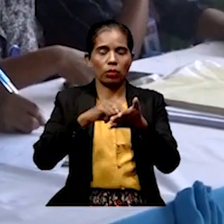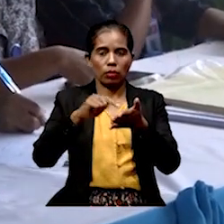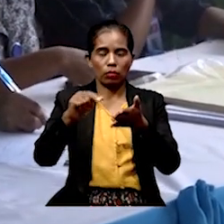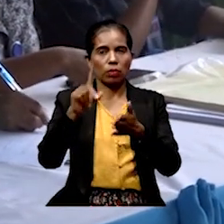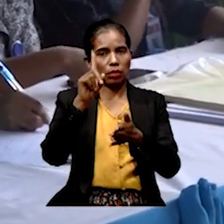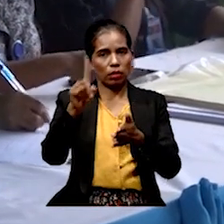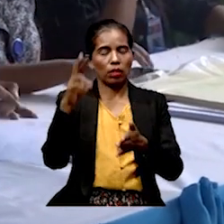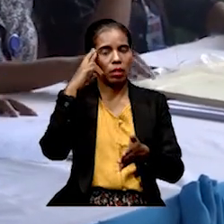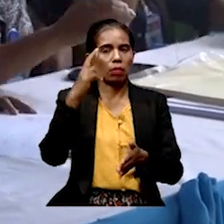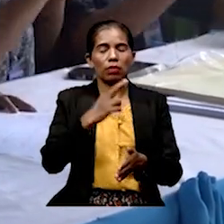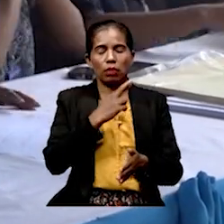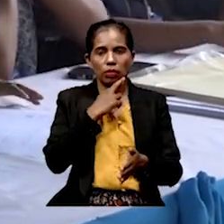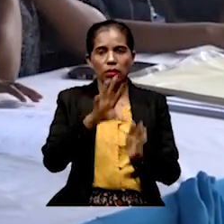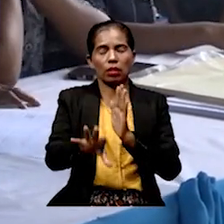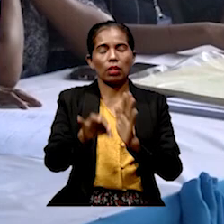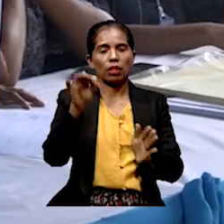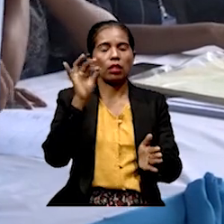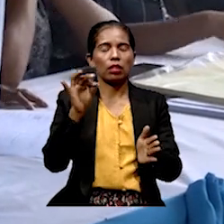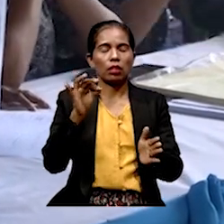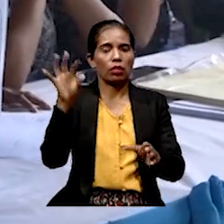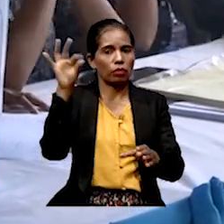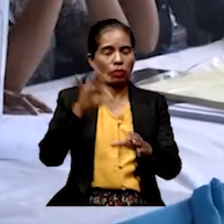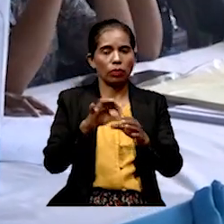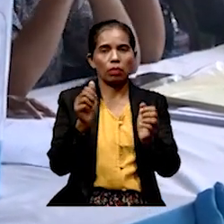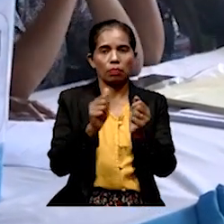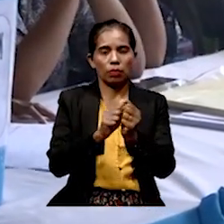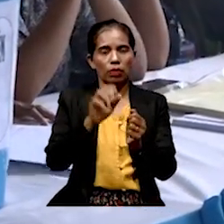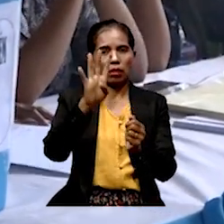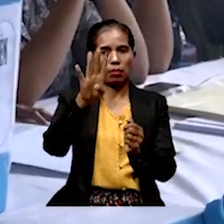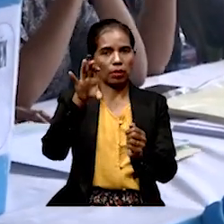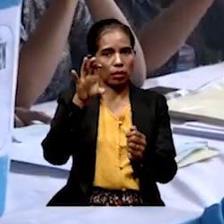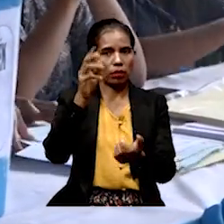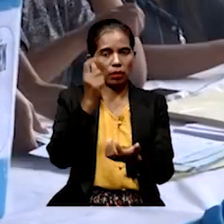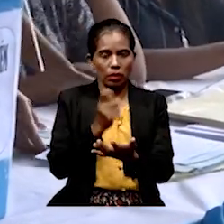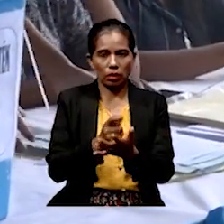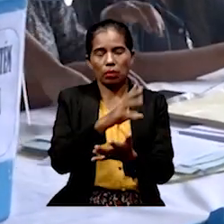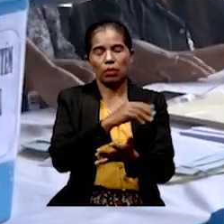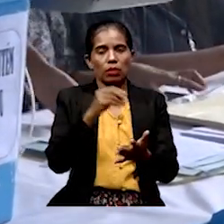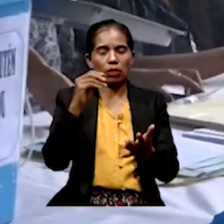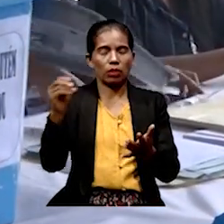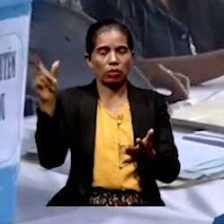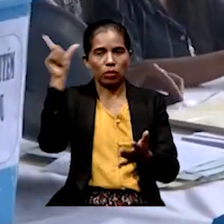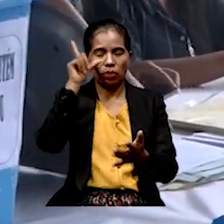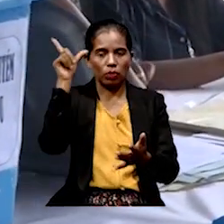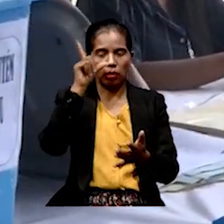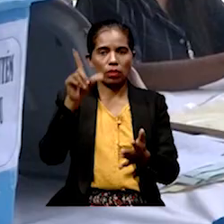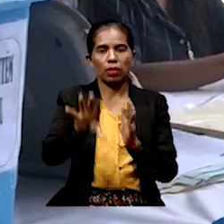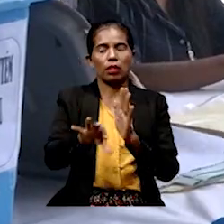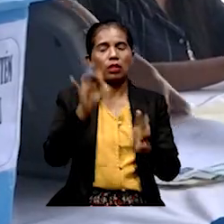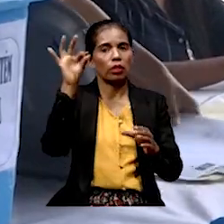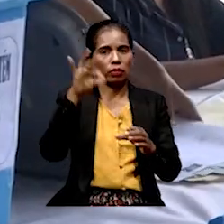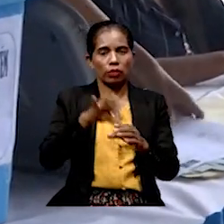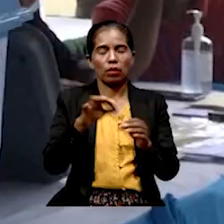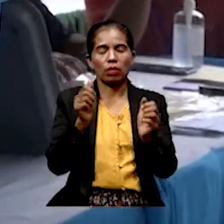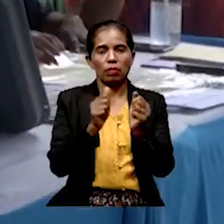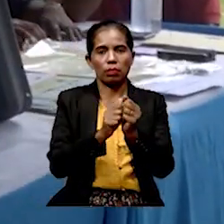Manuel Ramos Horta, retam votos besicrim ato sat, no candidato ao número sorteio Rua, Francisco Guterres Lolo, retam votos rium